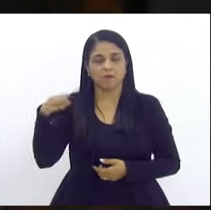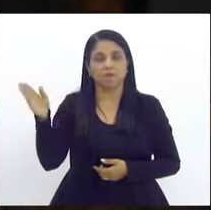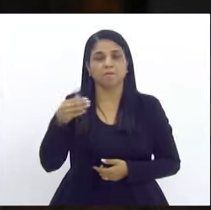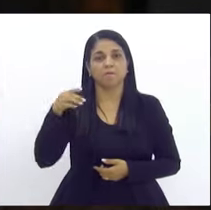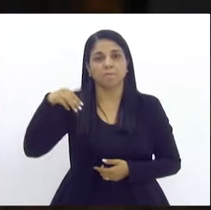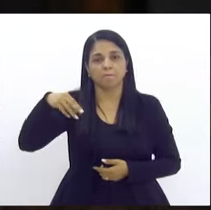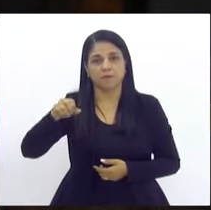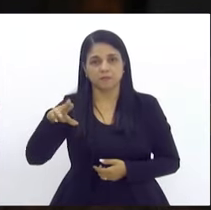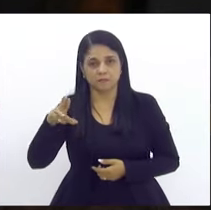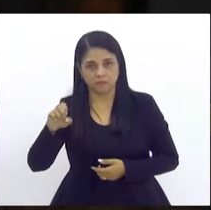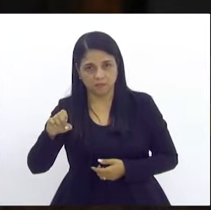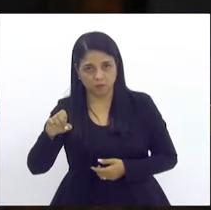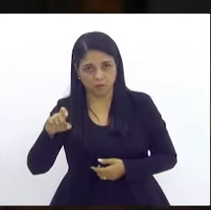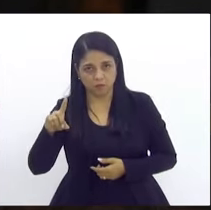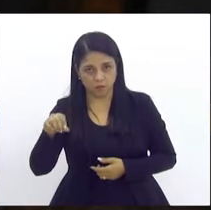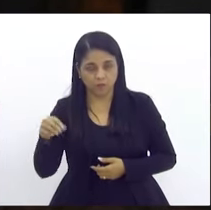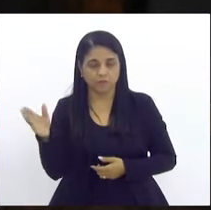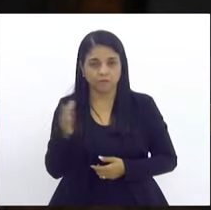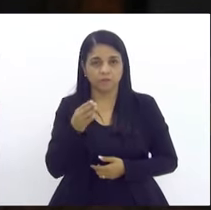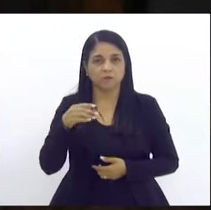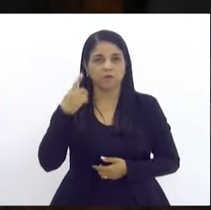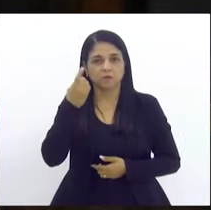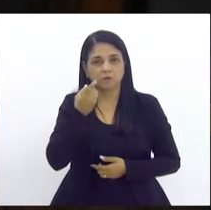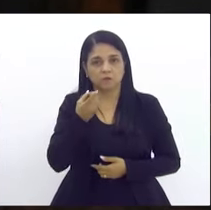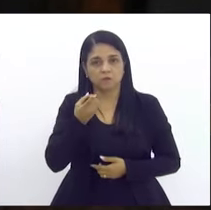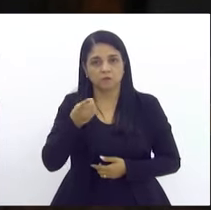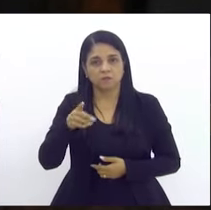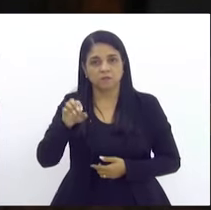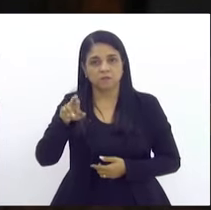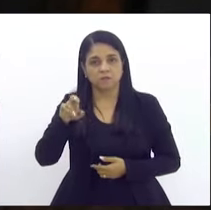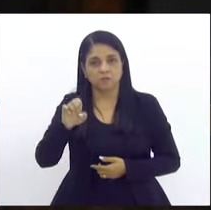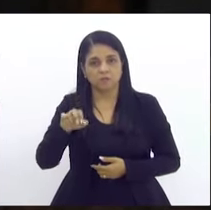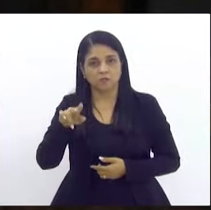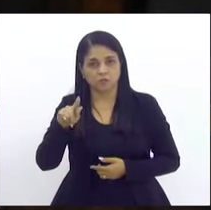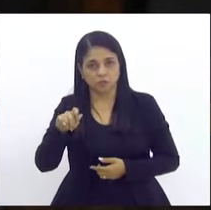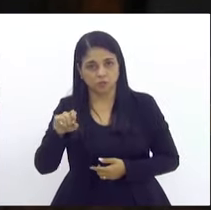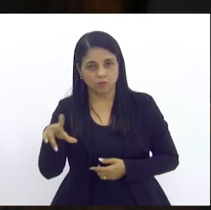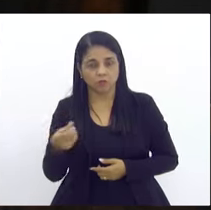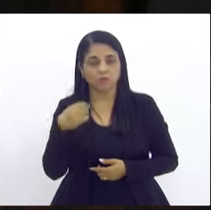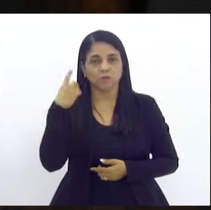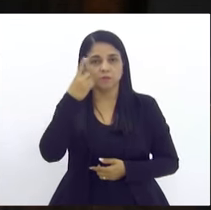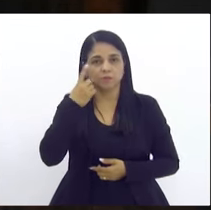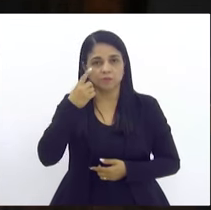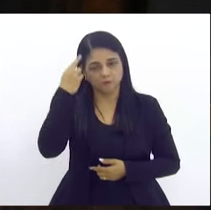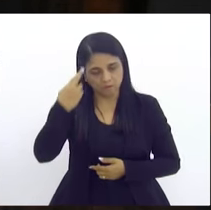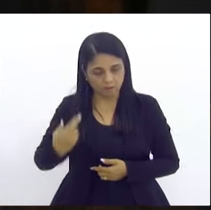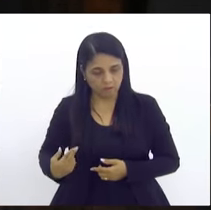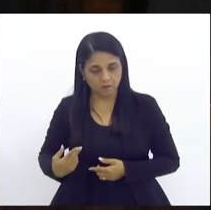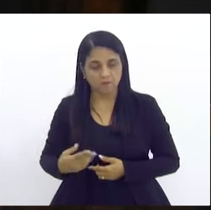Macedo, deputado doutor Serginho, deputada Renata Souza.